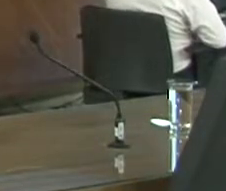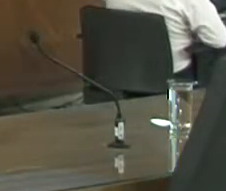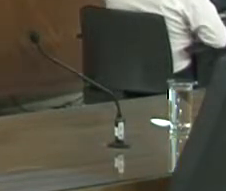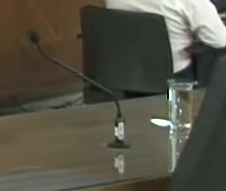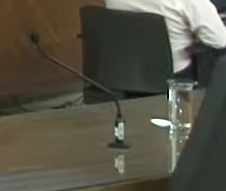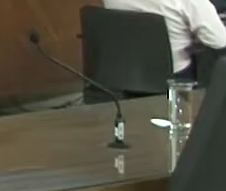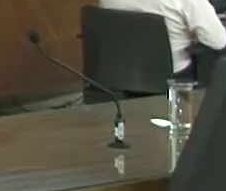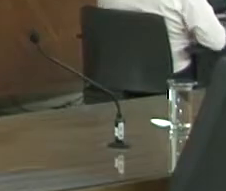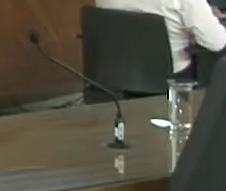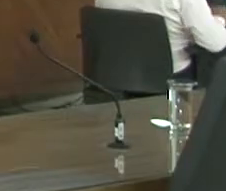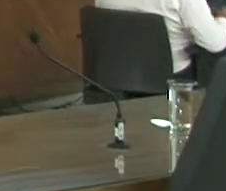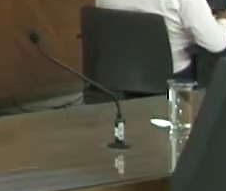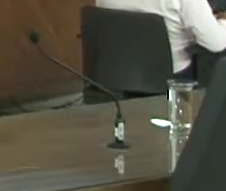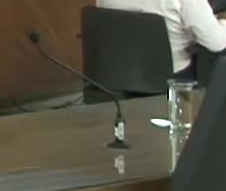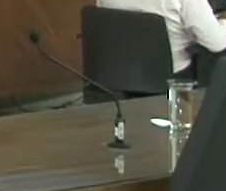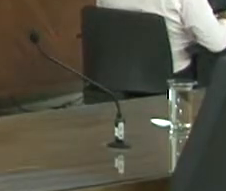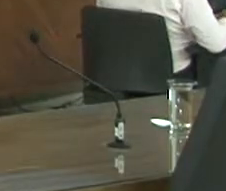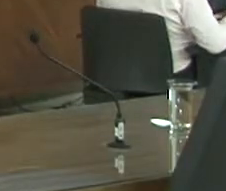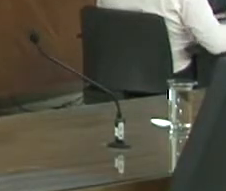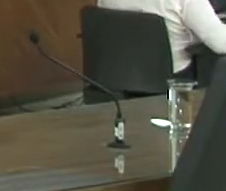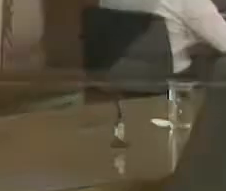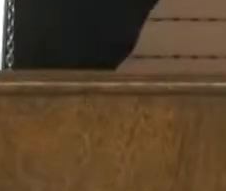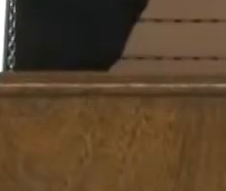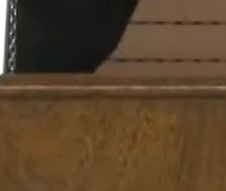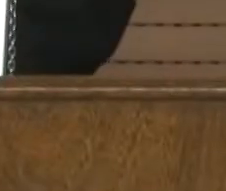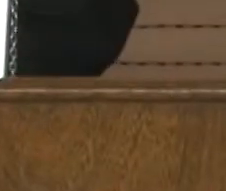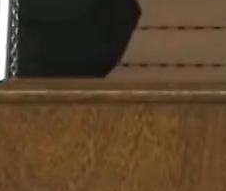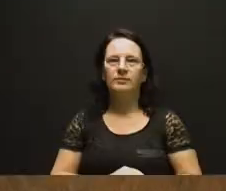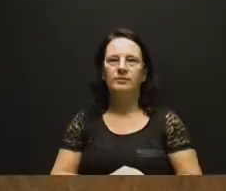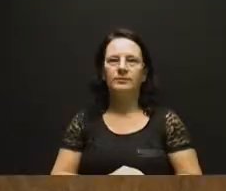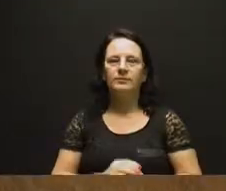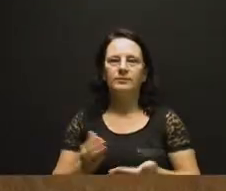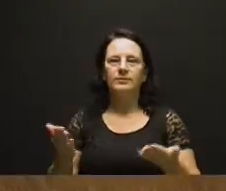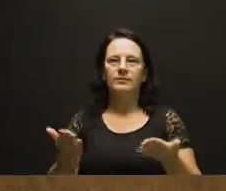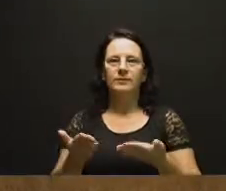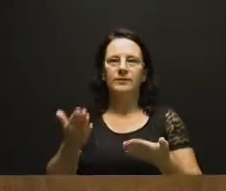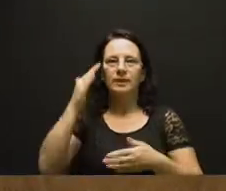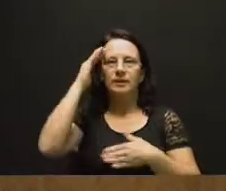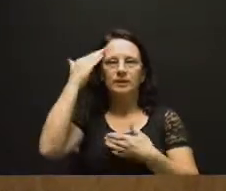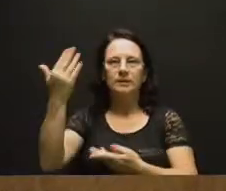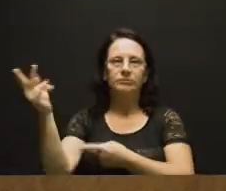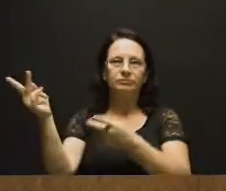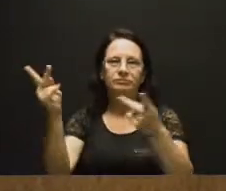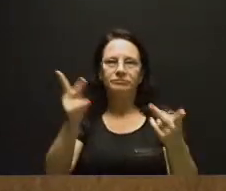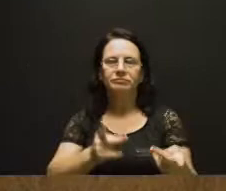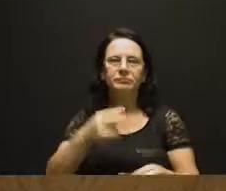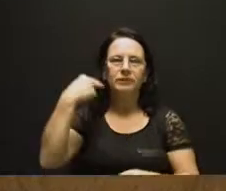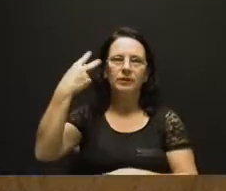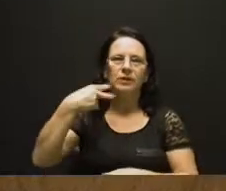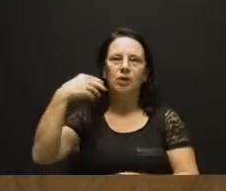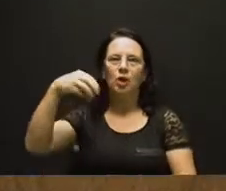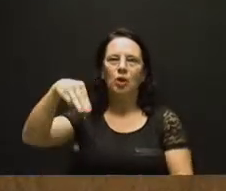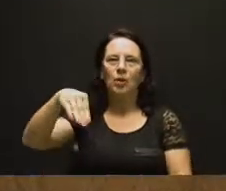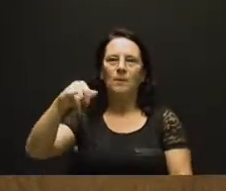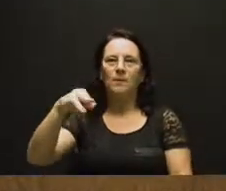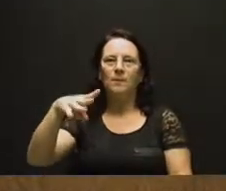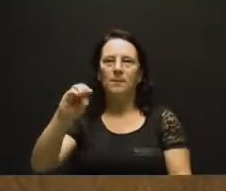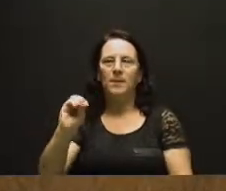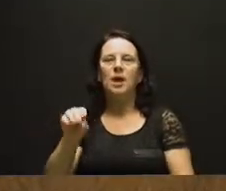contando continuidade eu quero aqui registrar e agradecer a presença o vereador marcinho